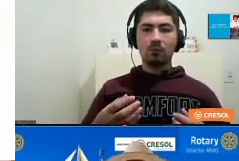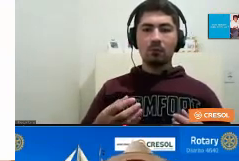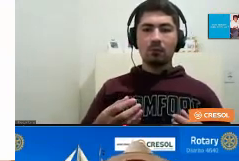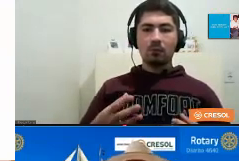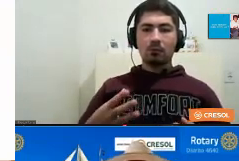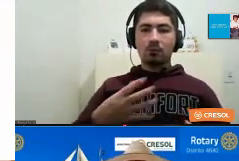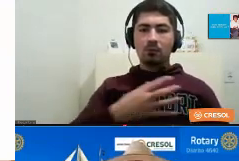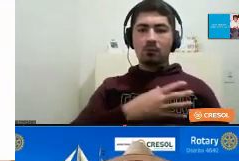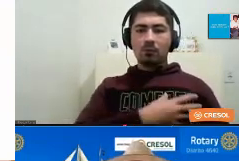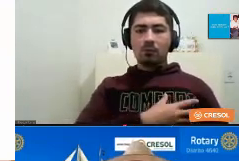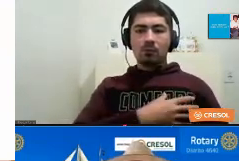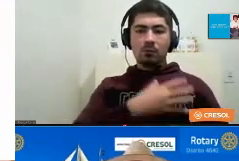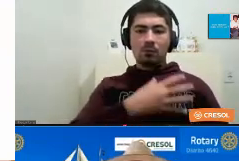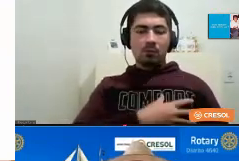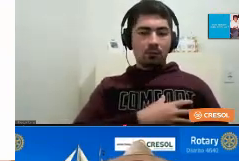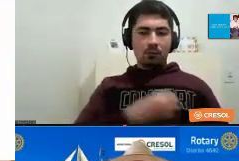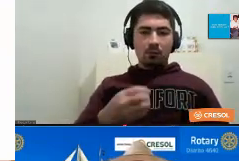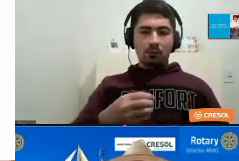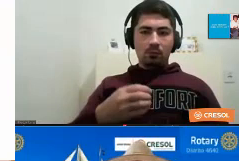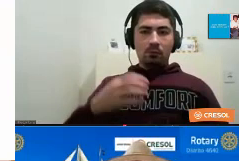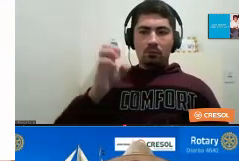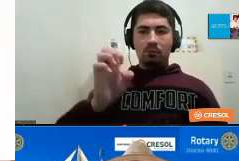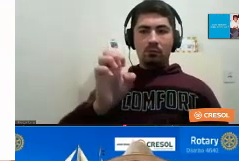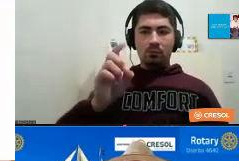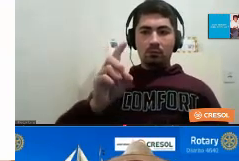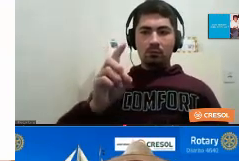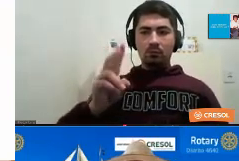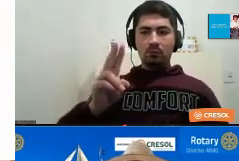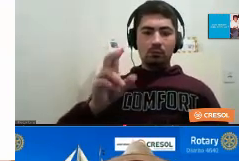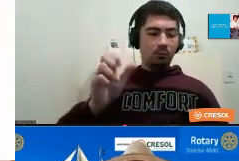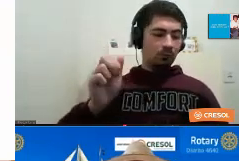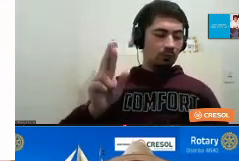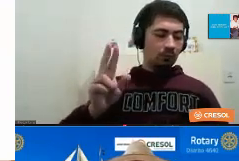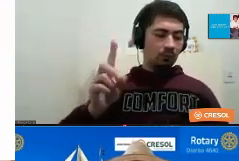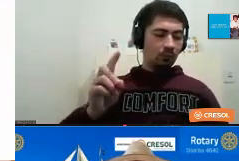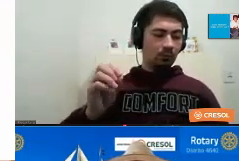filho, o nome dele é Eduardo, que fez mudar a minha vida. No dia